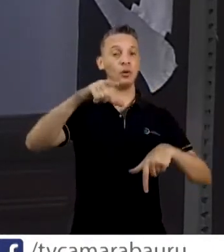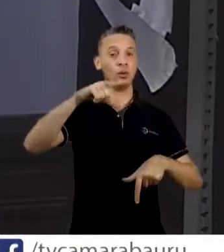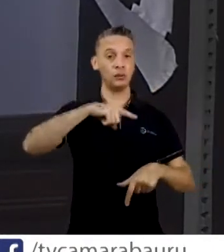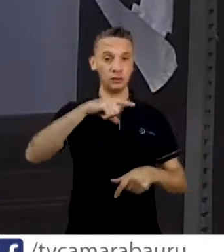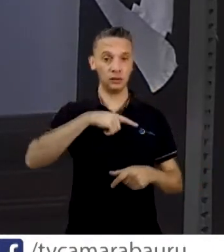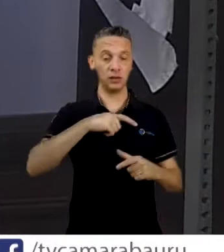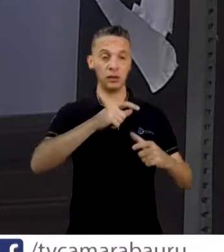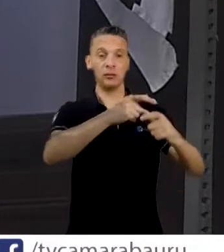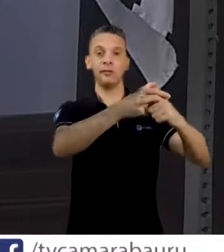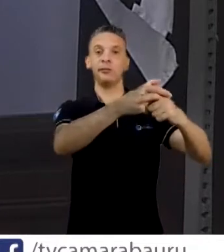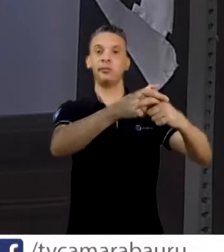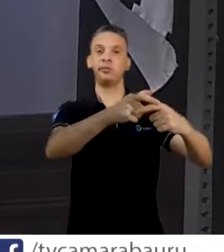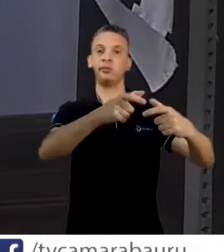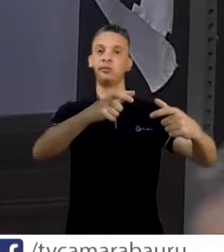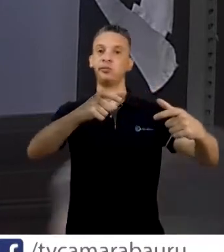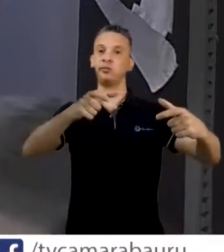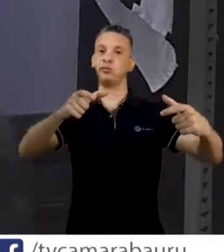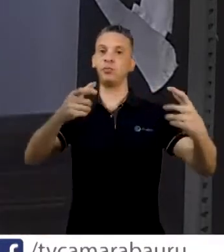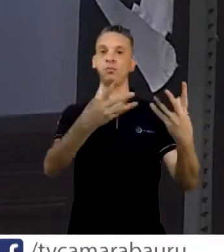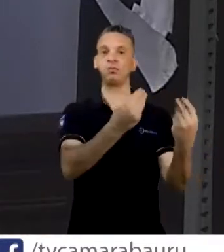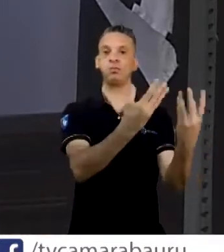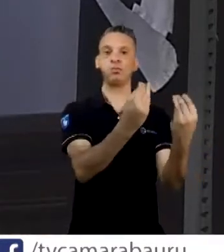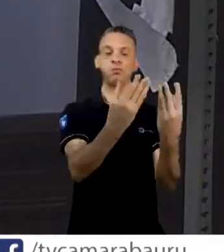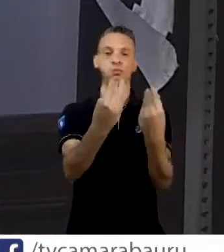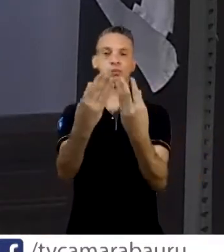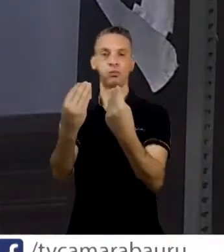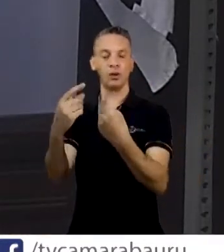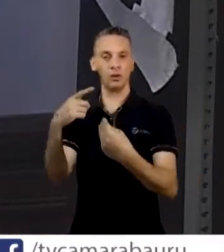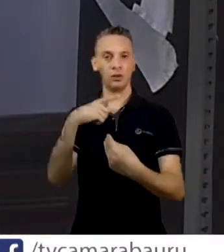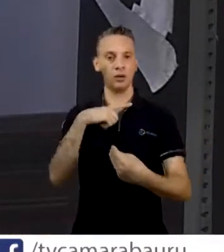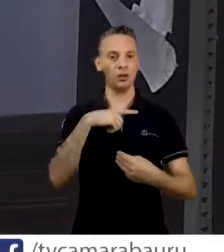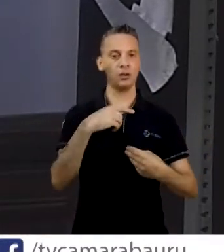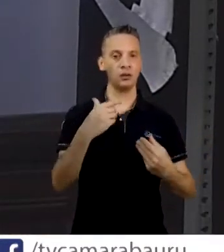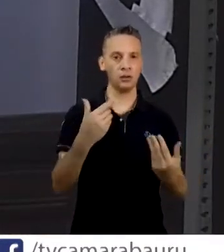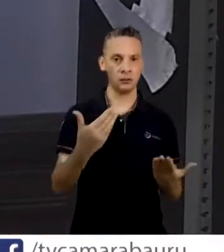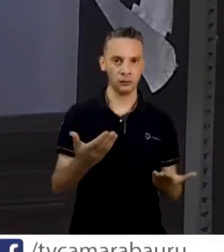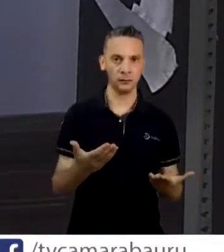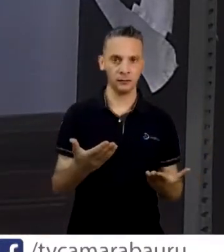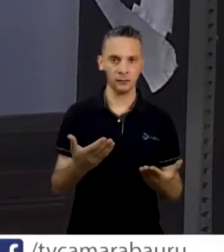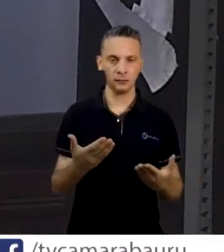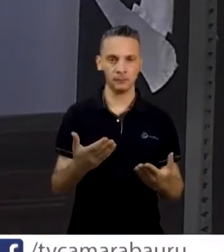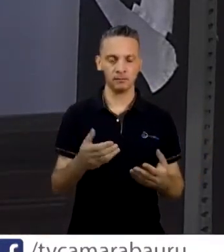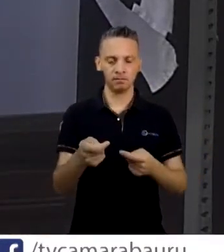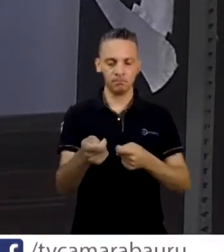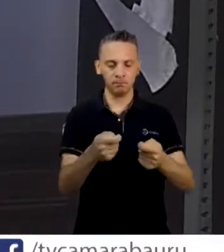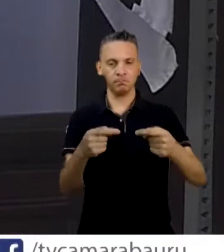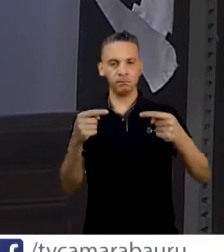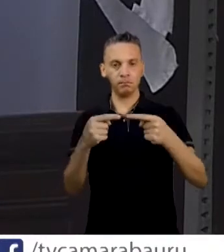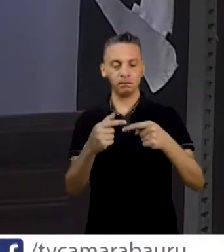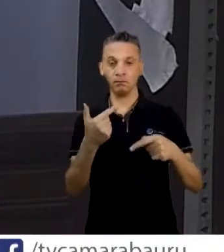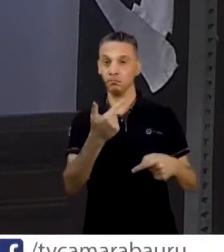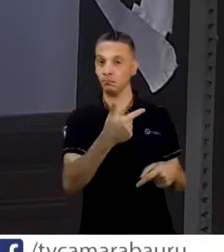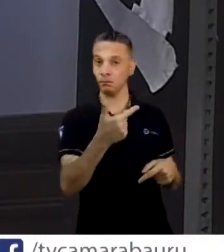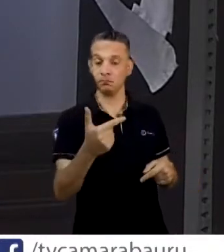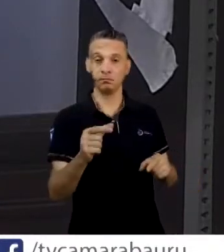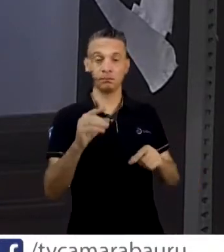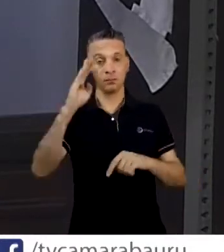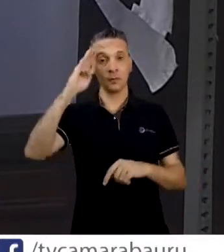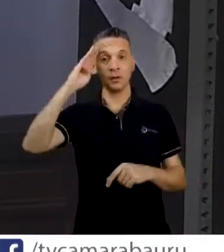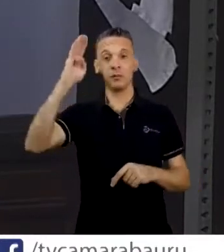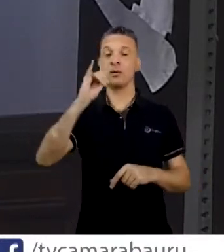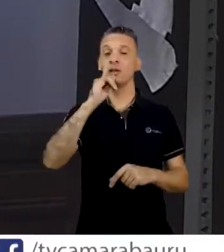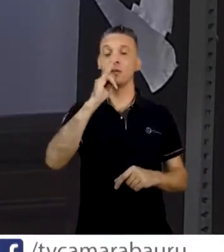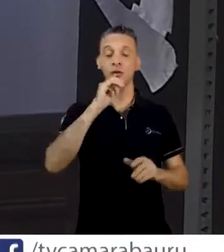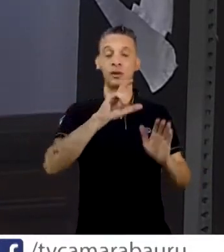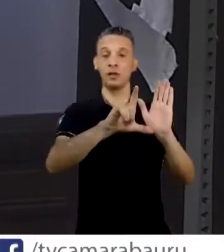crescido, tomado realmente aí rumo no crescimento, sem nenhum controle, principalmente dentro da legislação